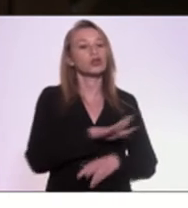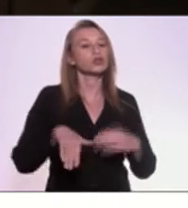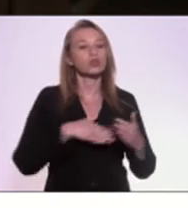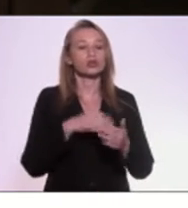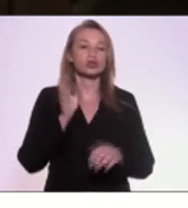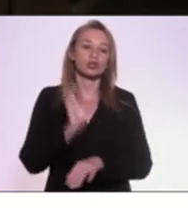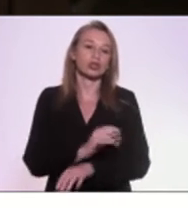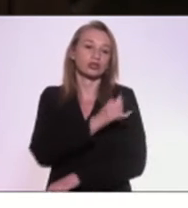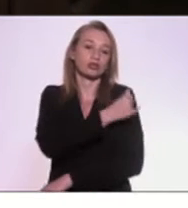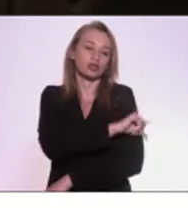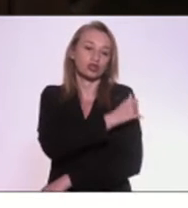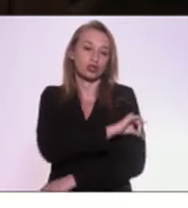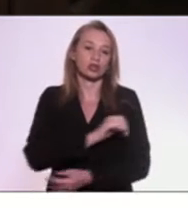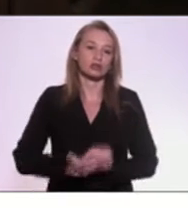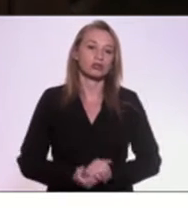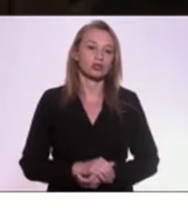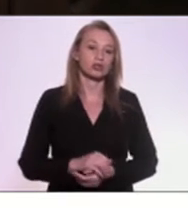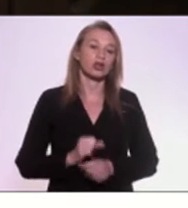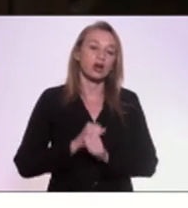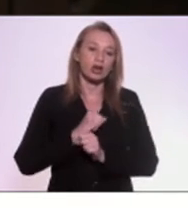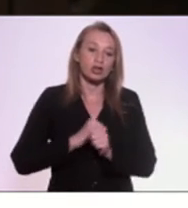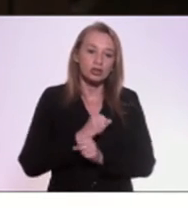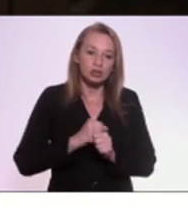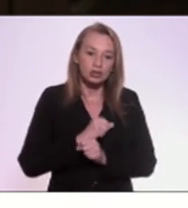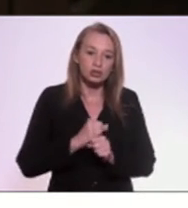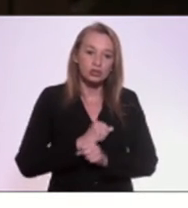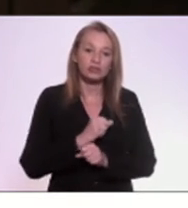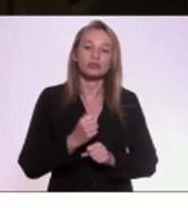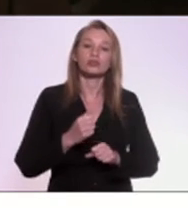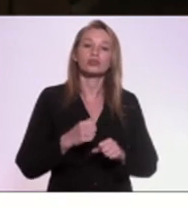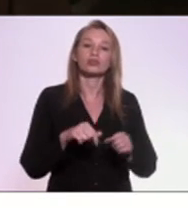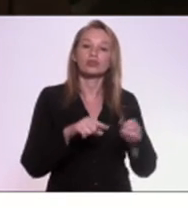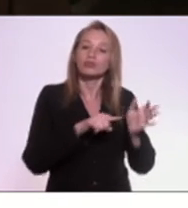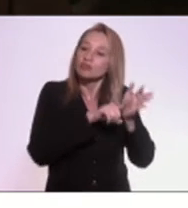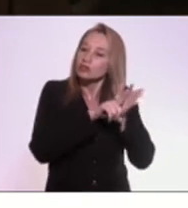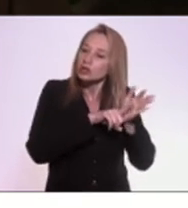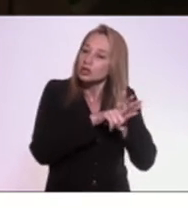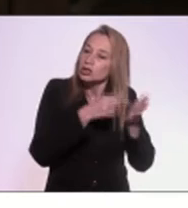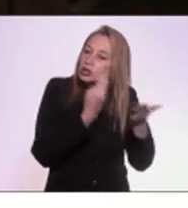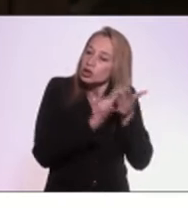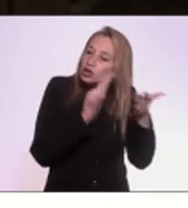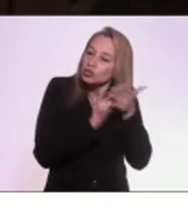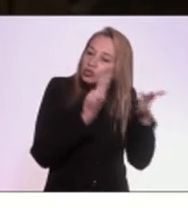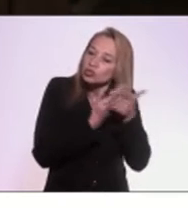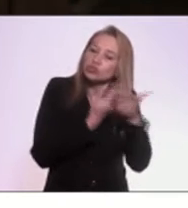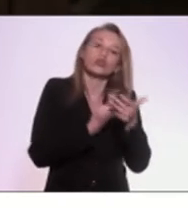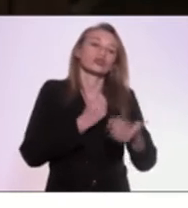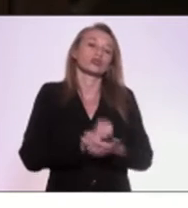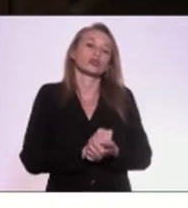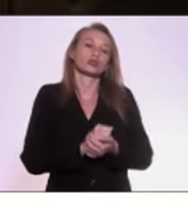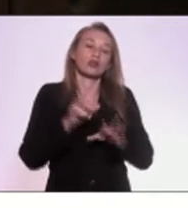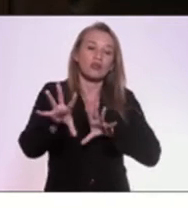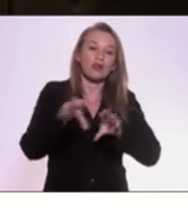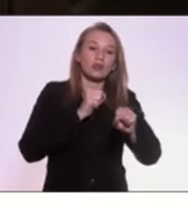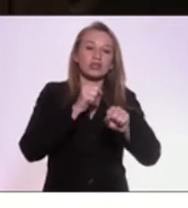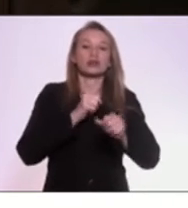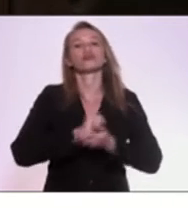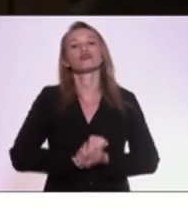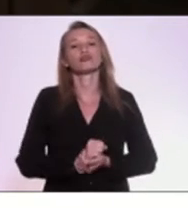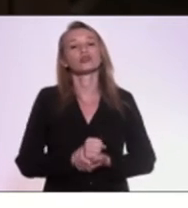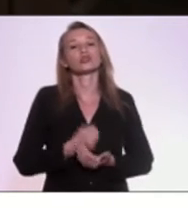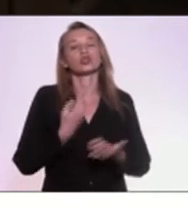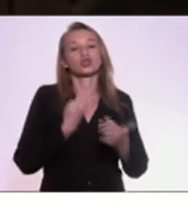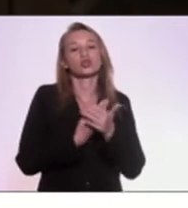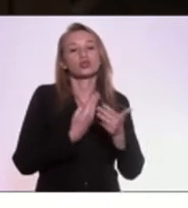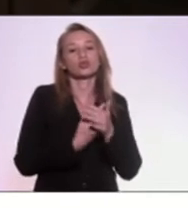Janeiro, que foi ao longo de décadas se especializando no estudo e na formação, no estudo